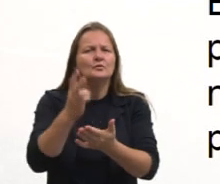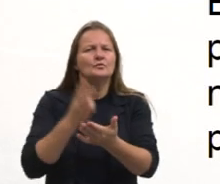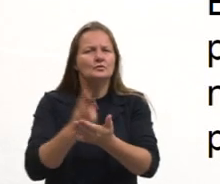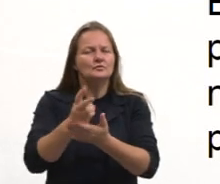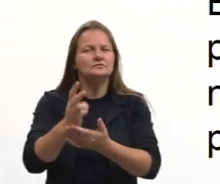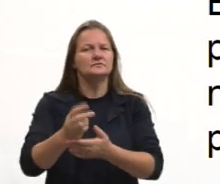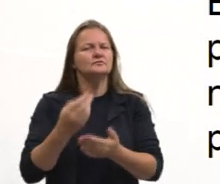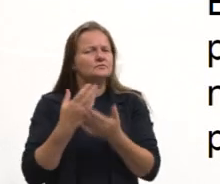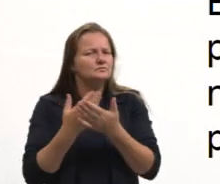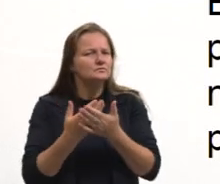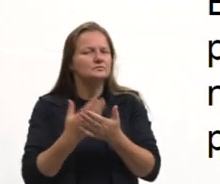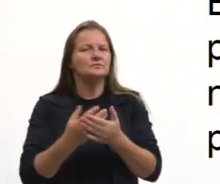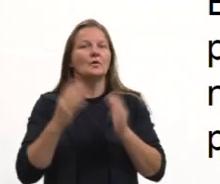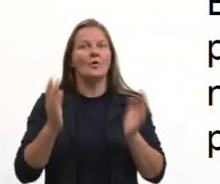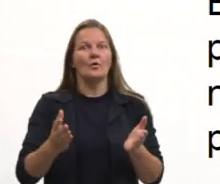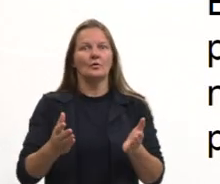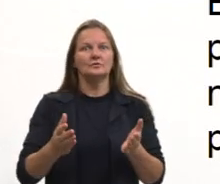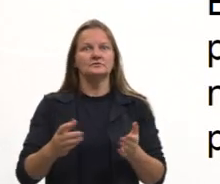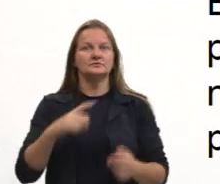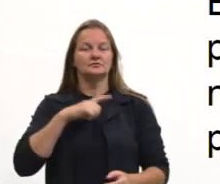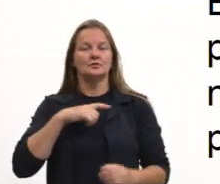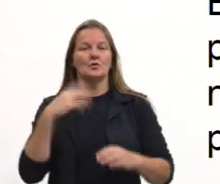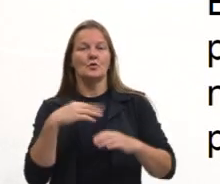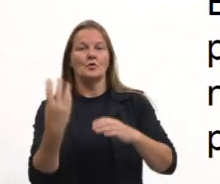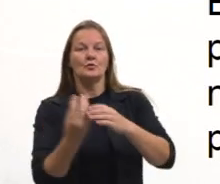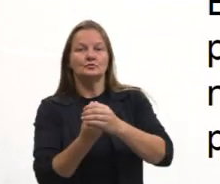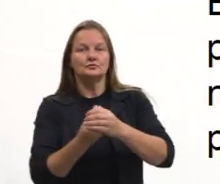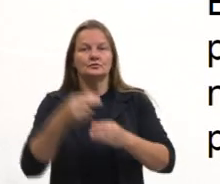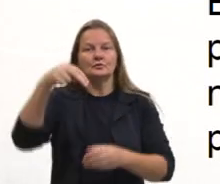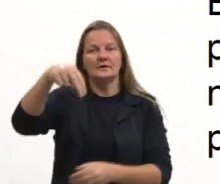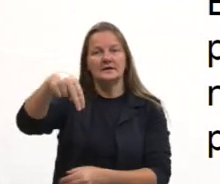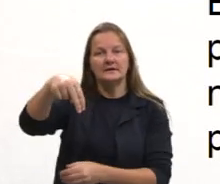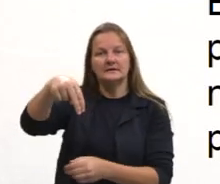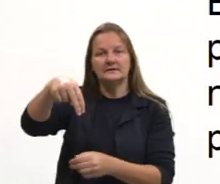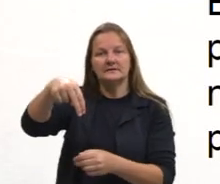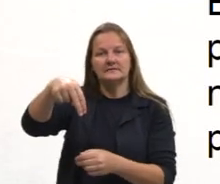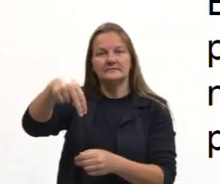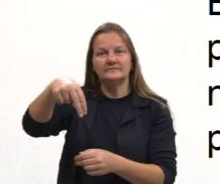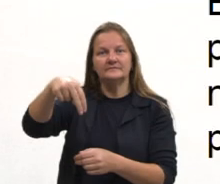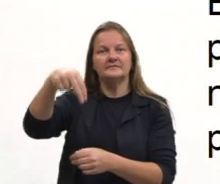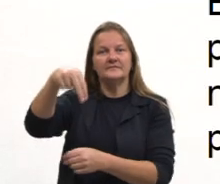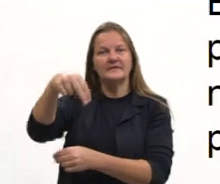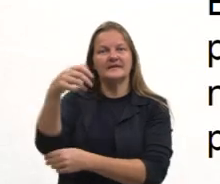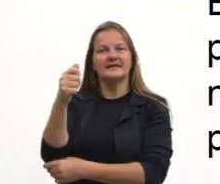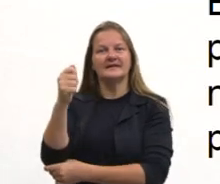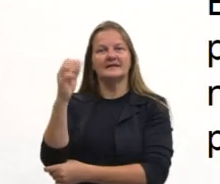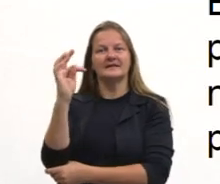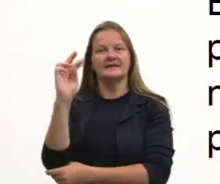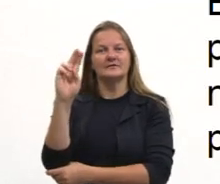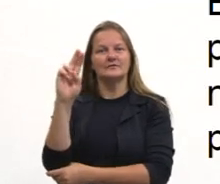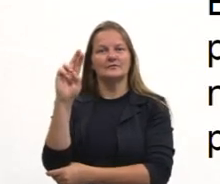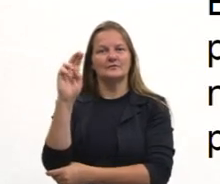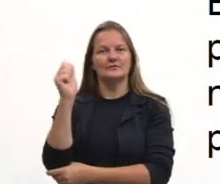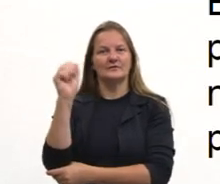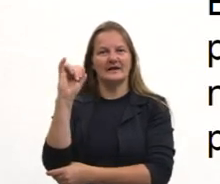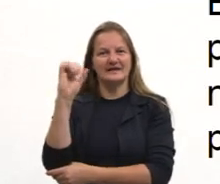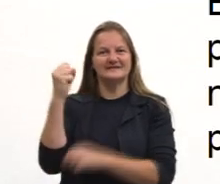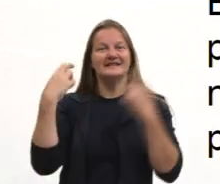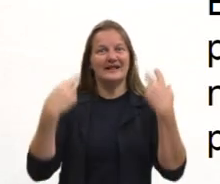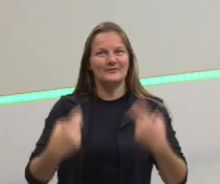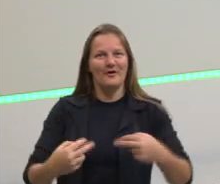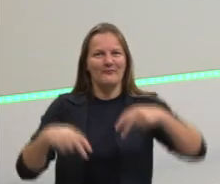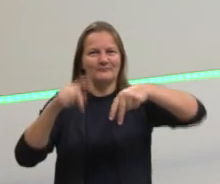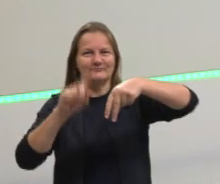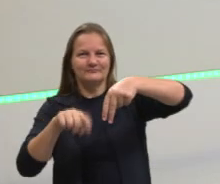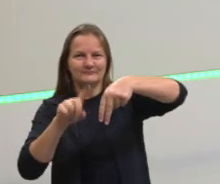então nossos estudos hoje veremos o conjunto N que é o conjunto dos números naturais e no estádio das